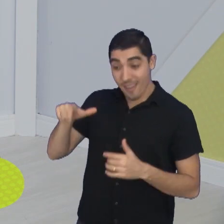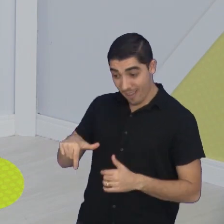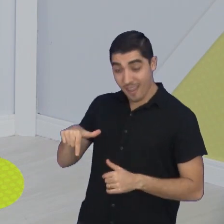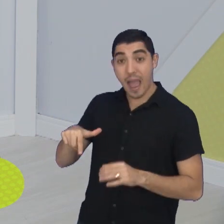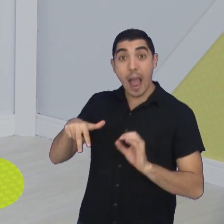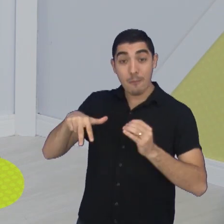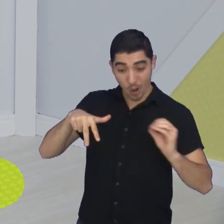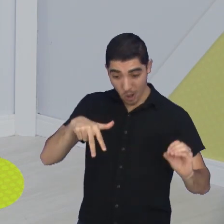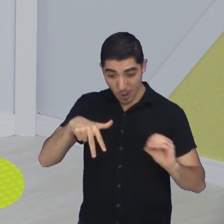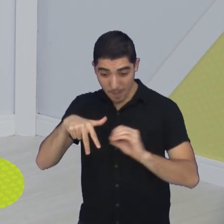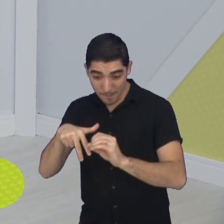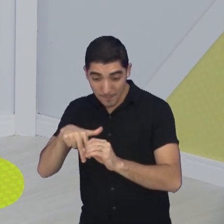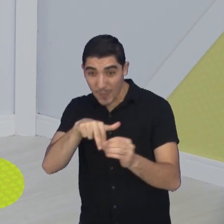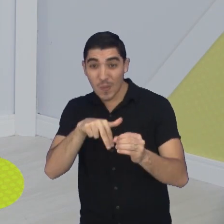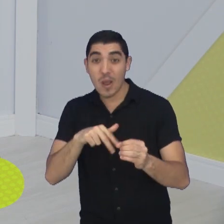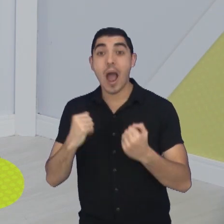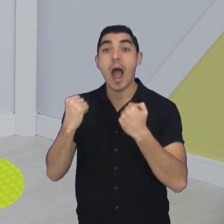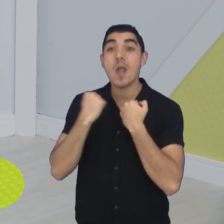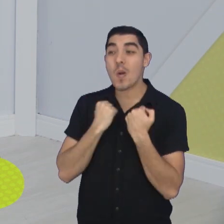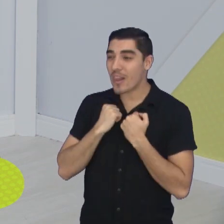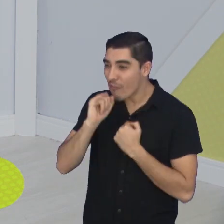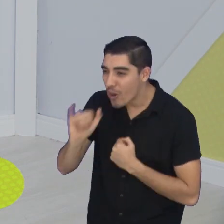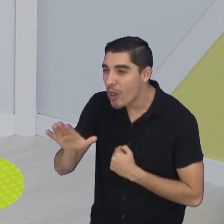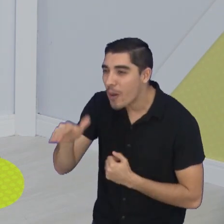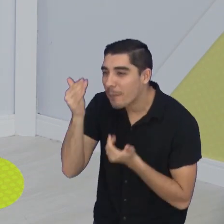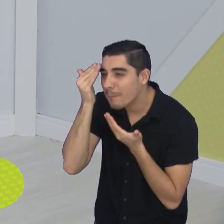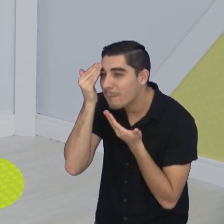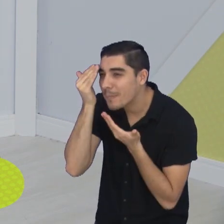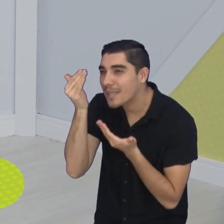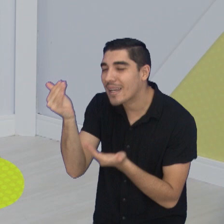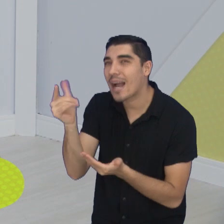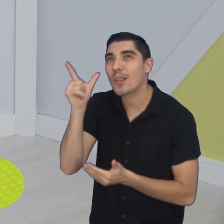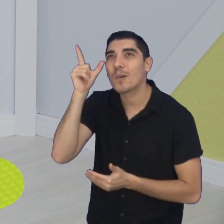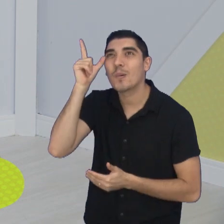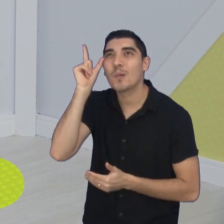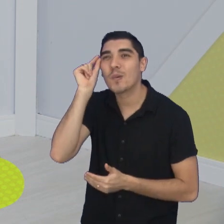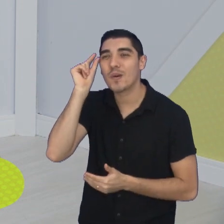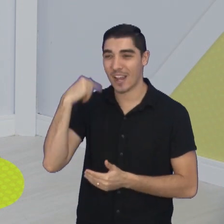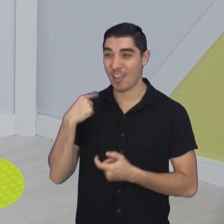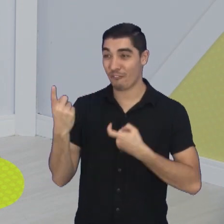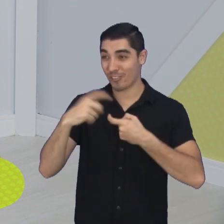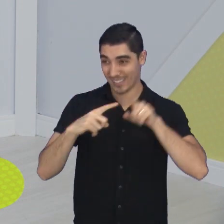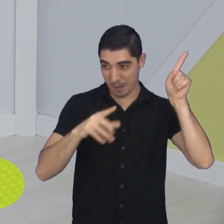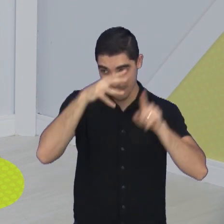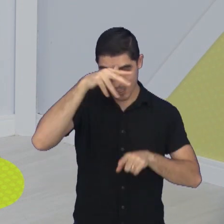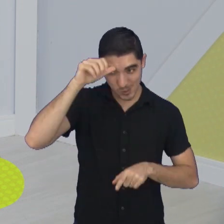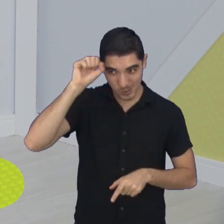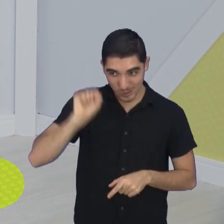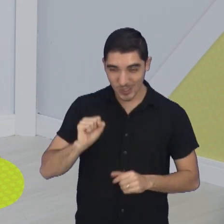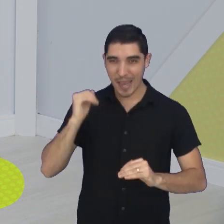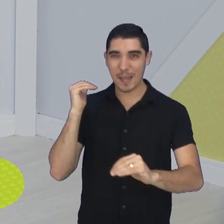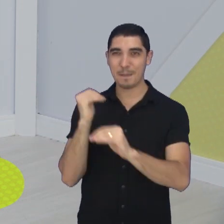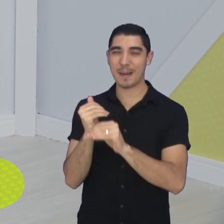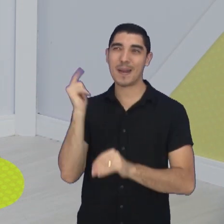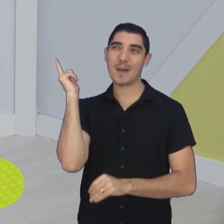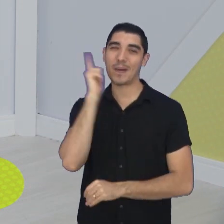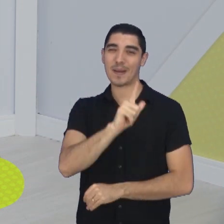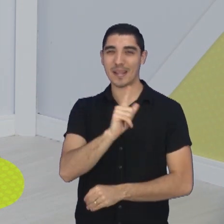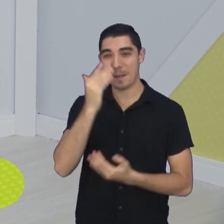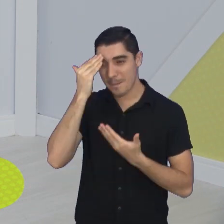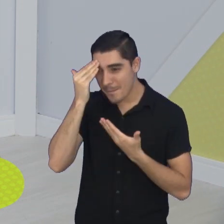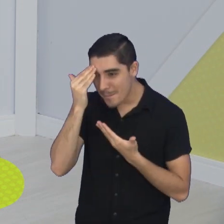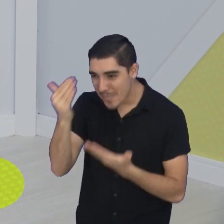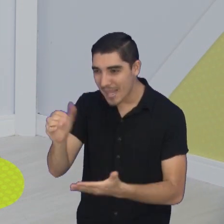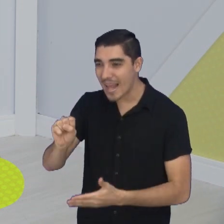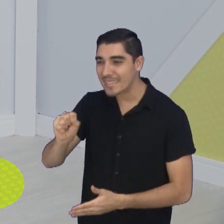goleiro até fez um afago nele, falou, obrigado, garantiu o bicho pra nós. Vamos voltar pro Mato Grosso do Sul com o bicho pelo empate.